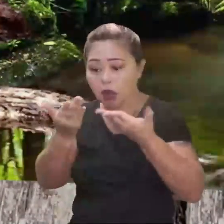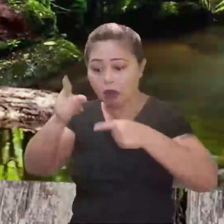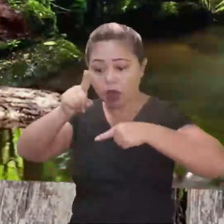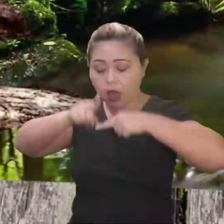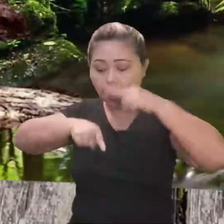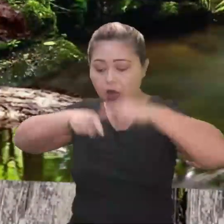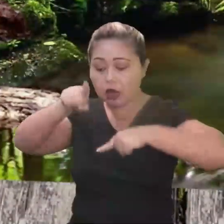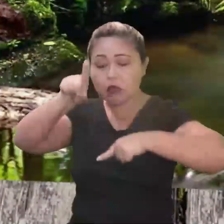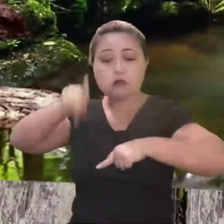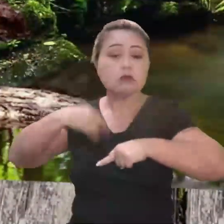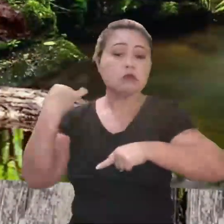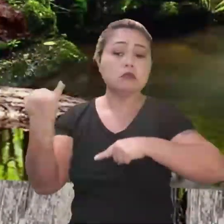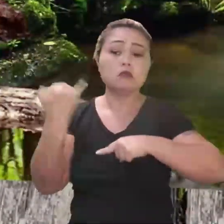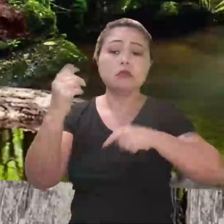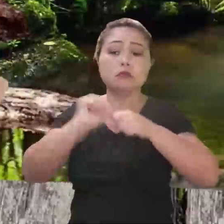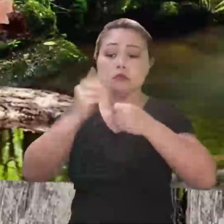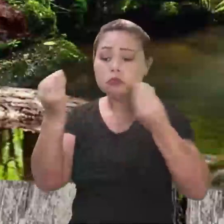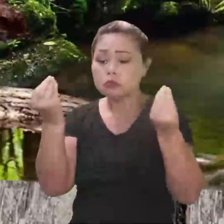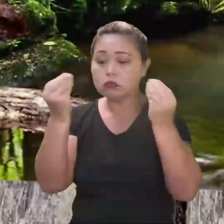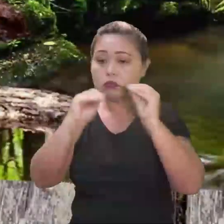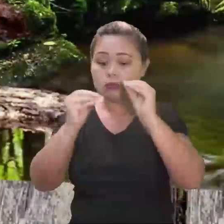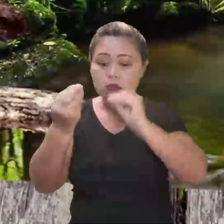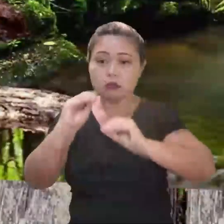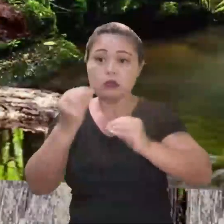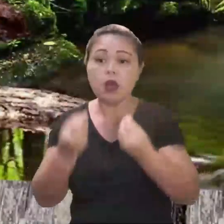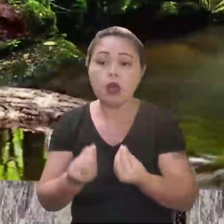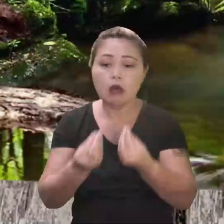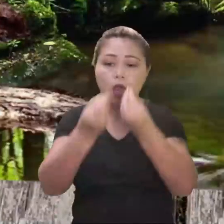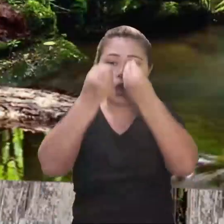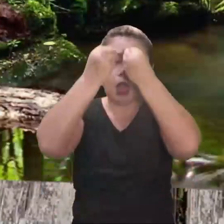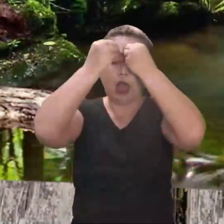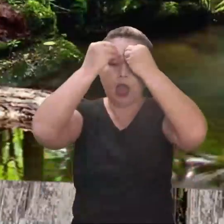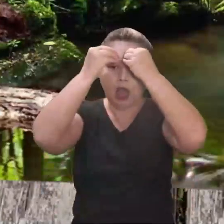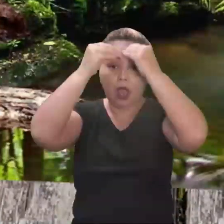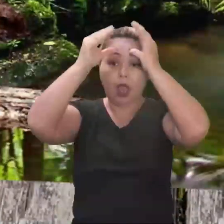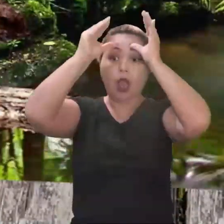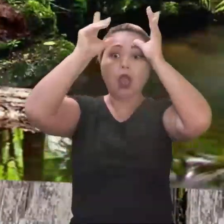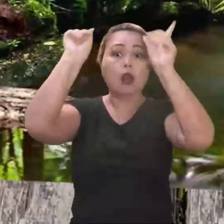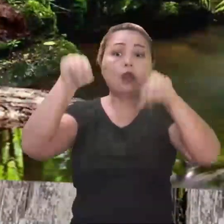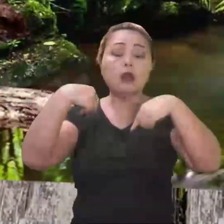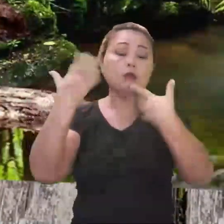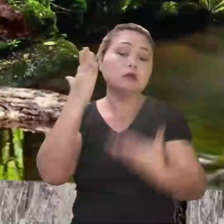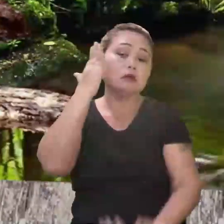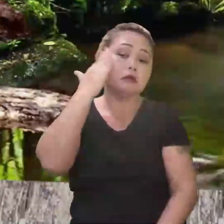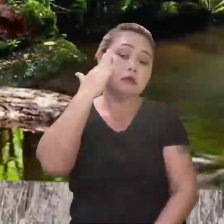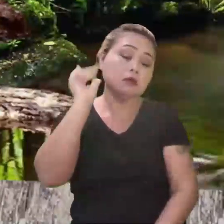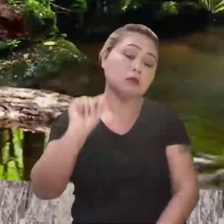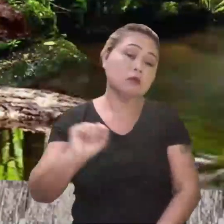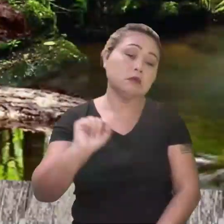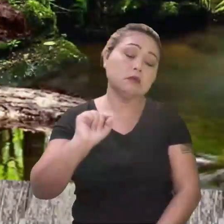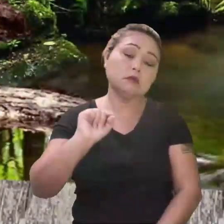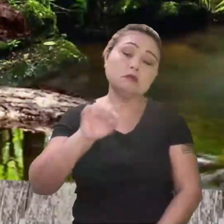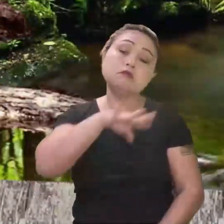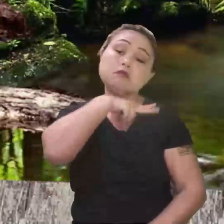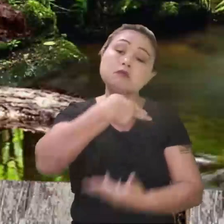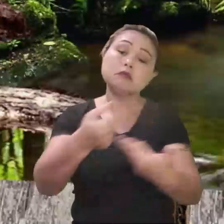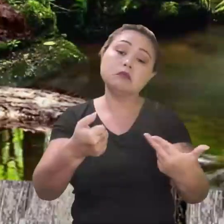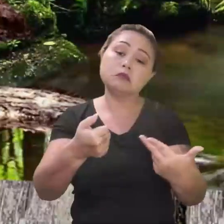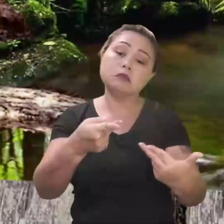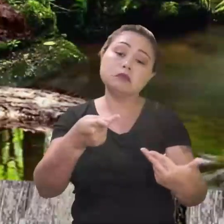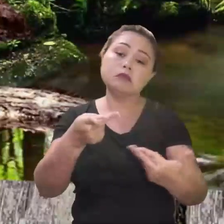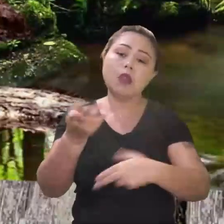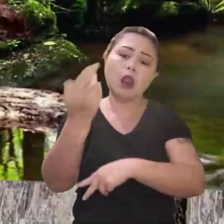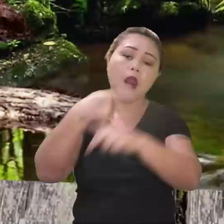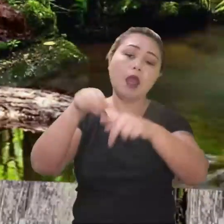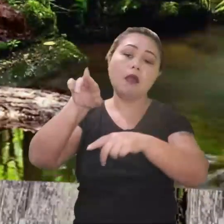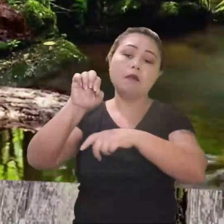ferramenta imprescindível para a construção dessa compreensão. Para saber que um animal